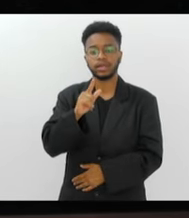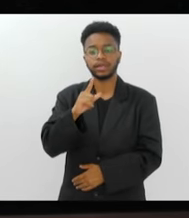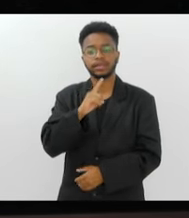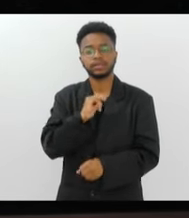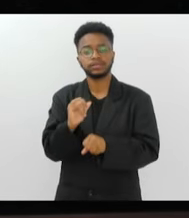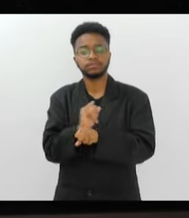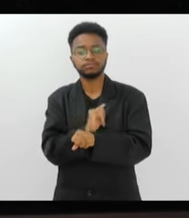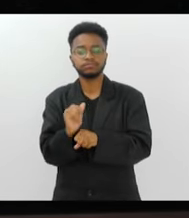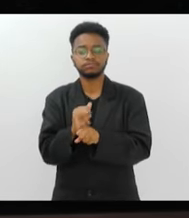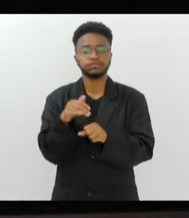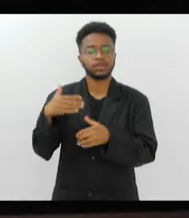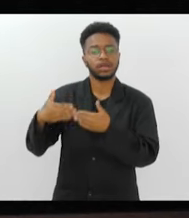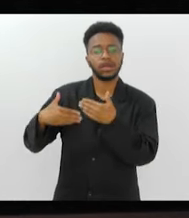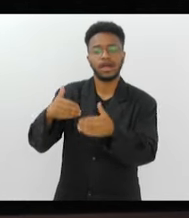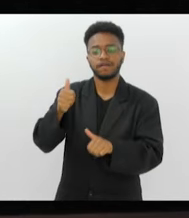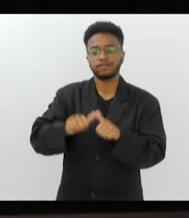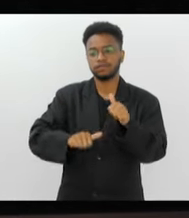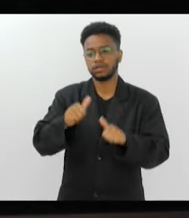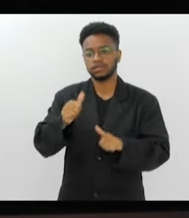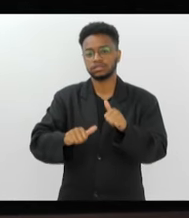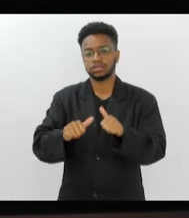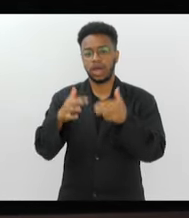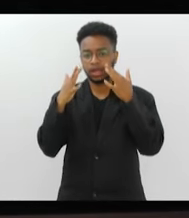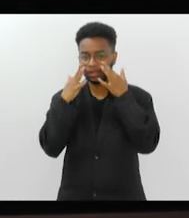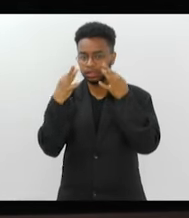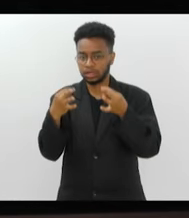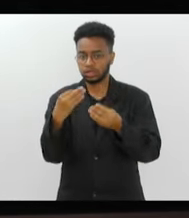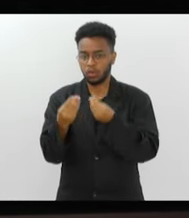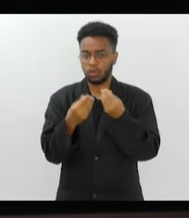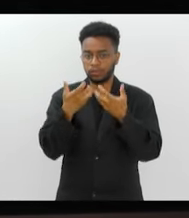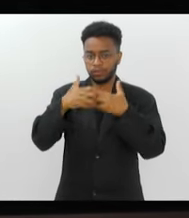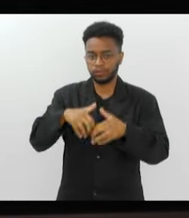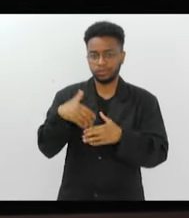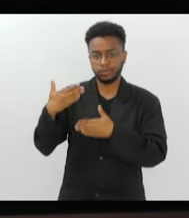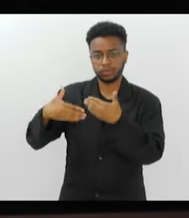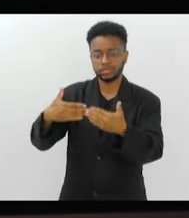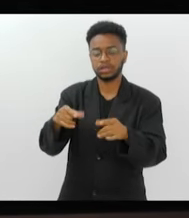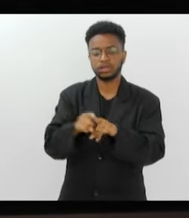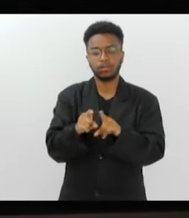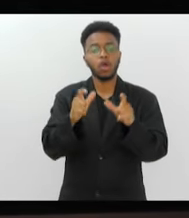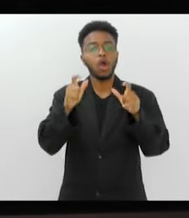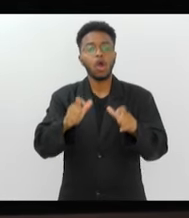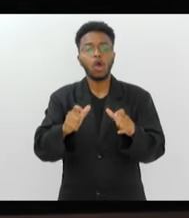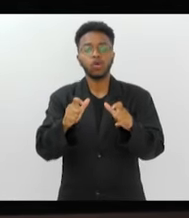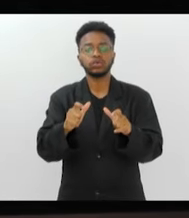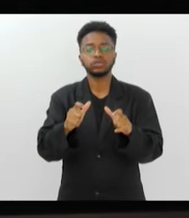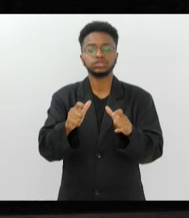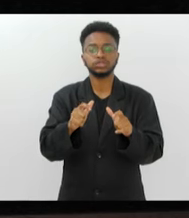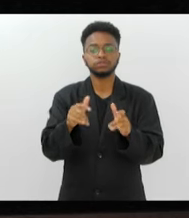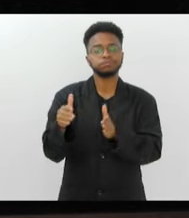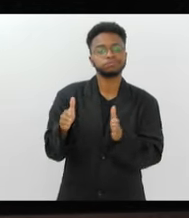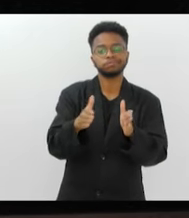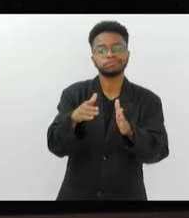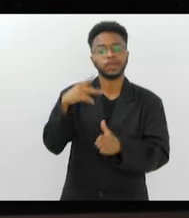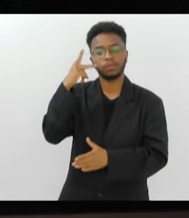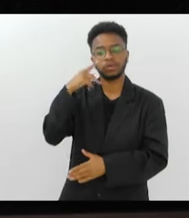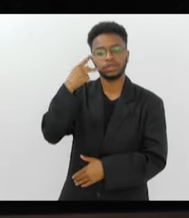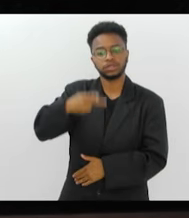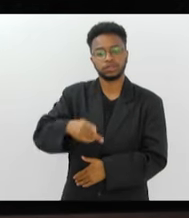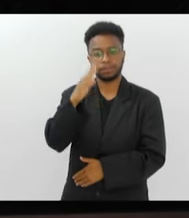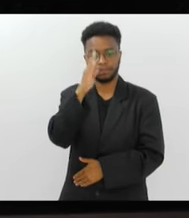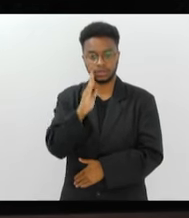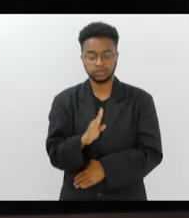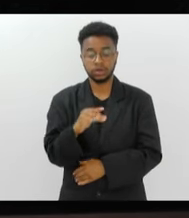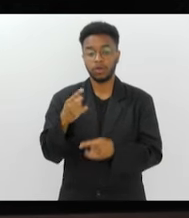medida e uma leitura atenta ao processo e para onde está indo a política no nosso país, né? Cada